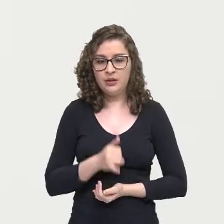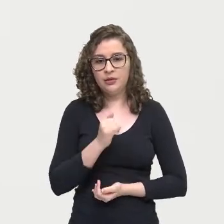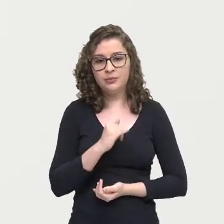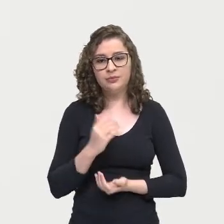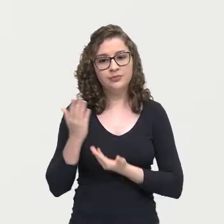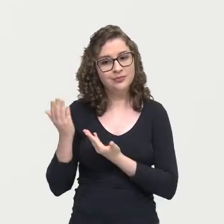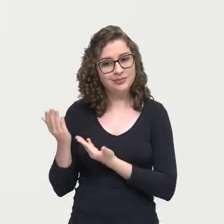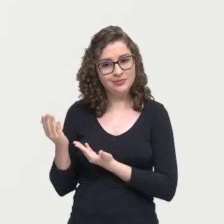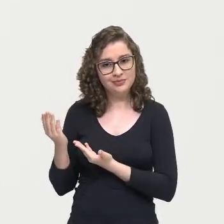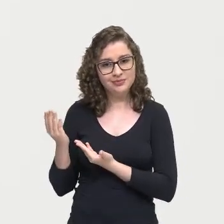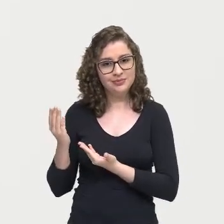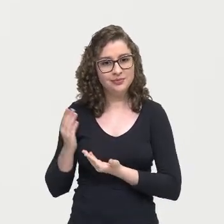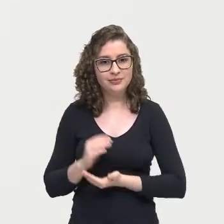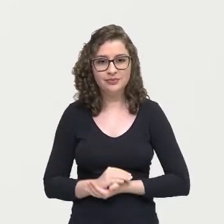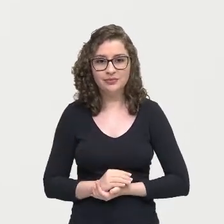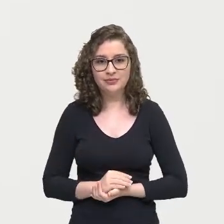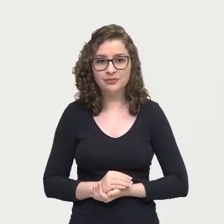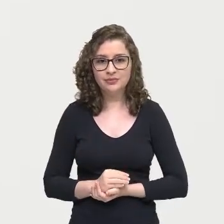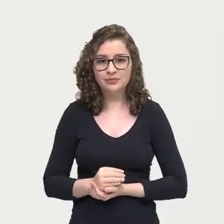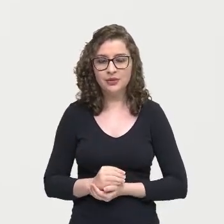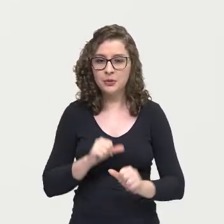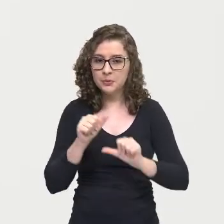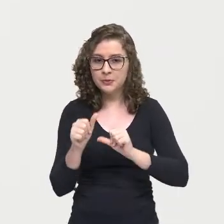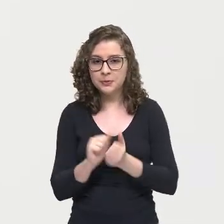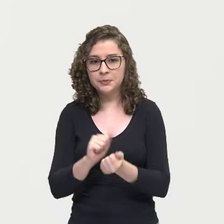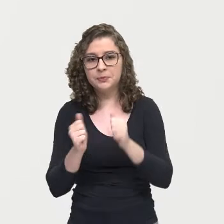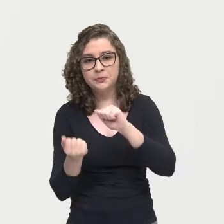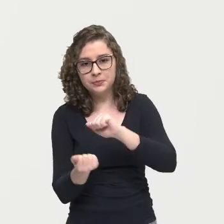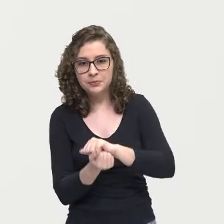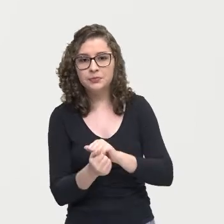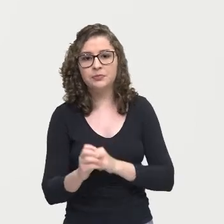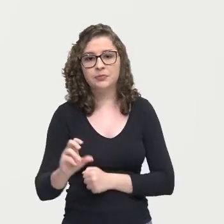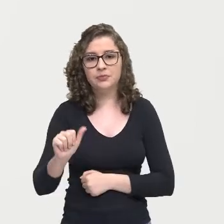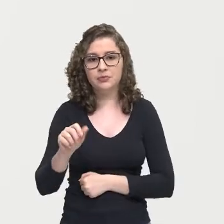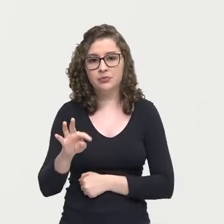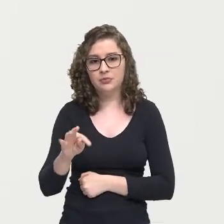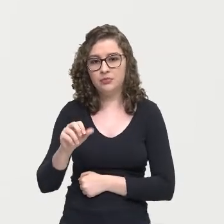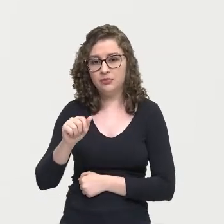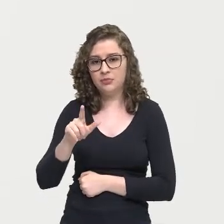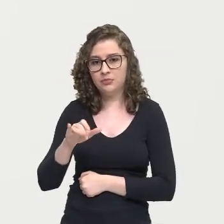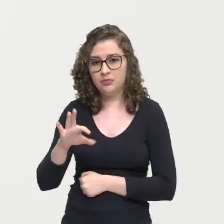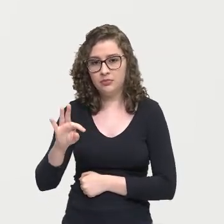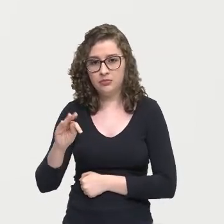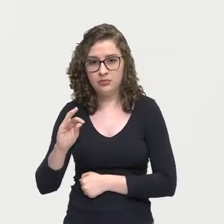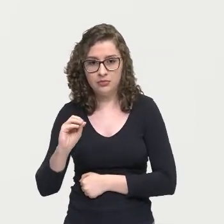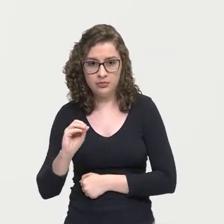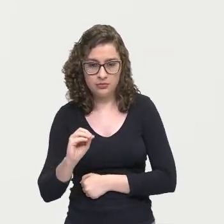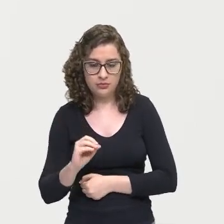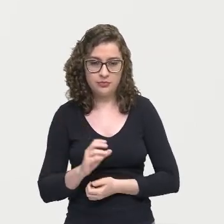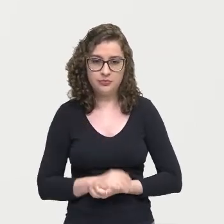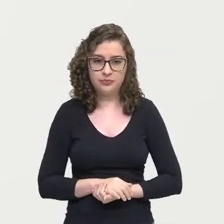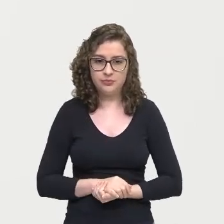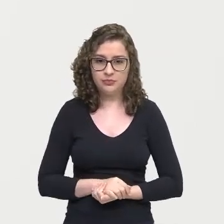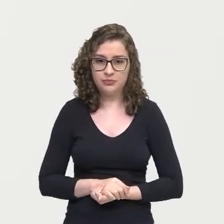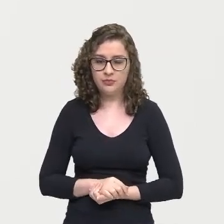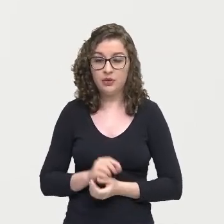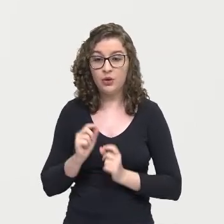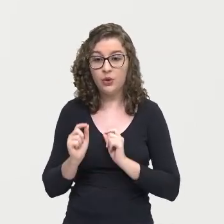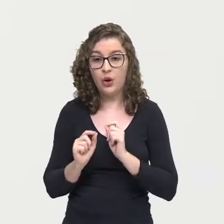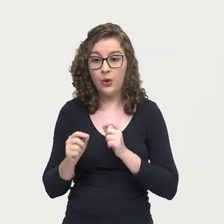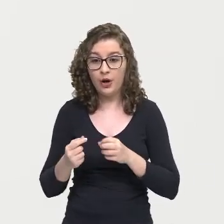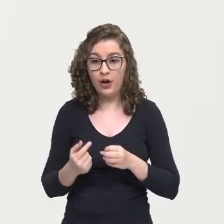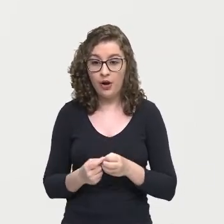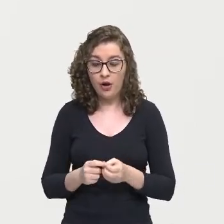conversores catalíticos, que são muito utilizados, né, nos motores movidos a combustão, e